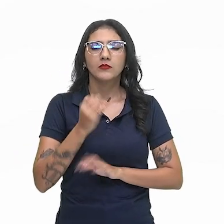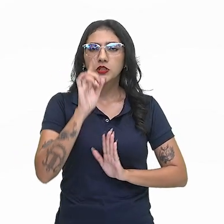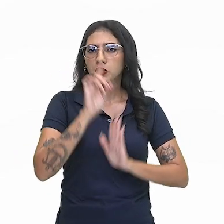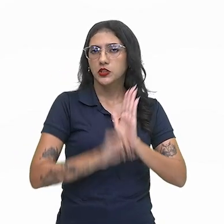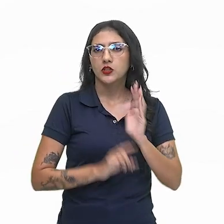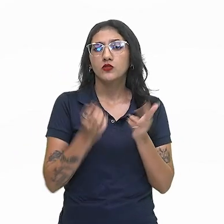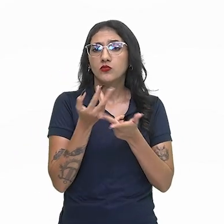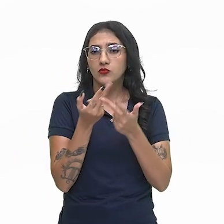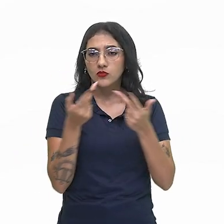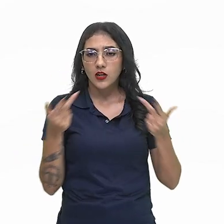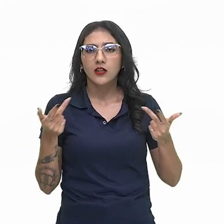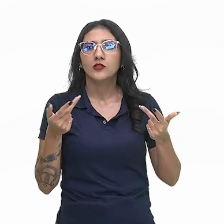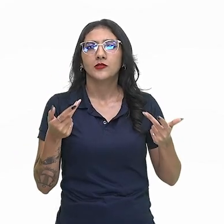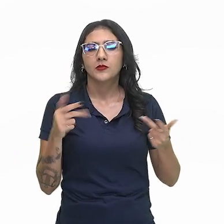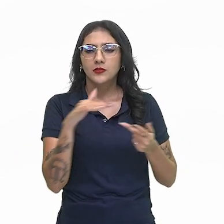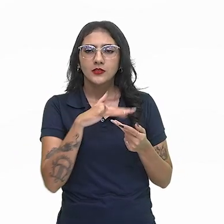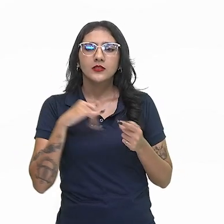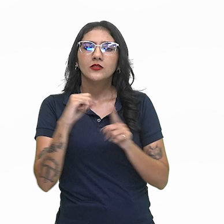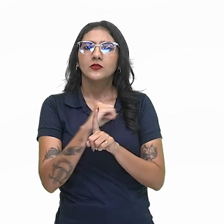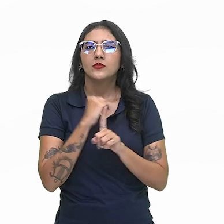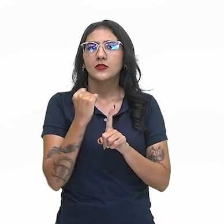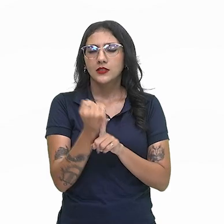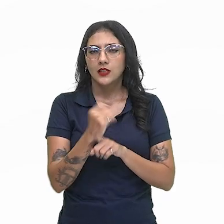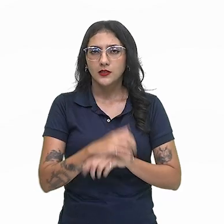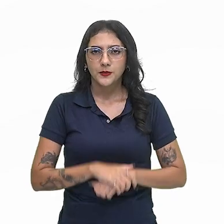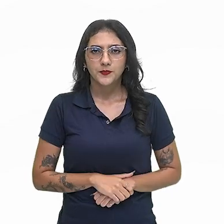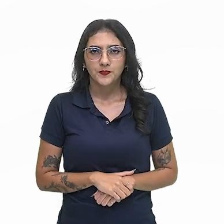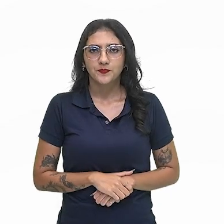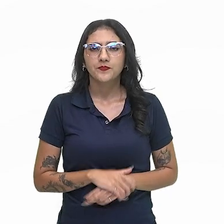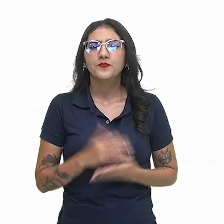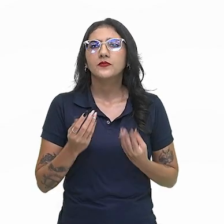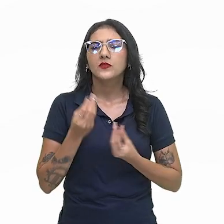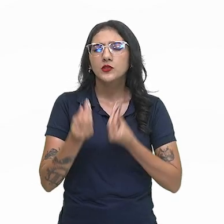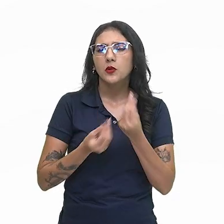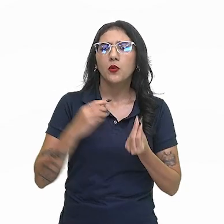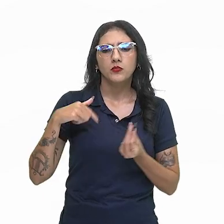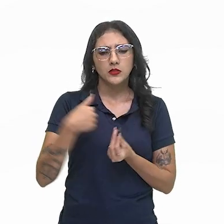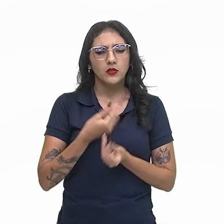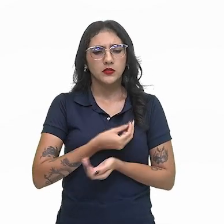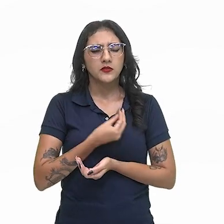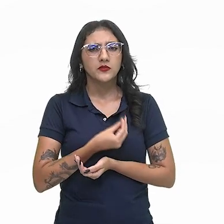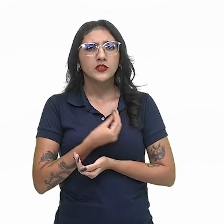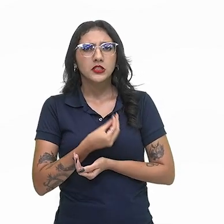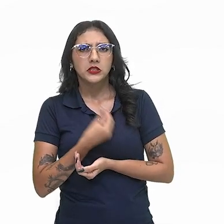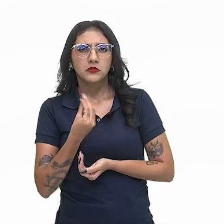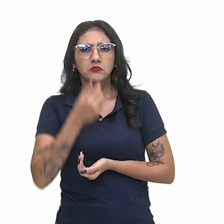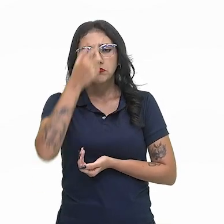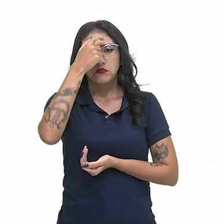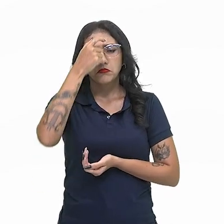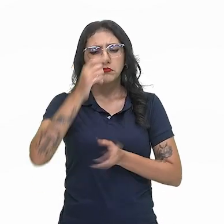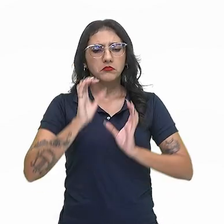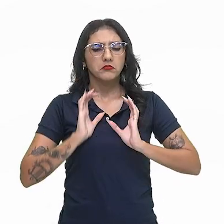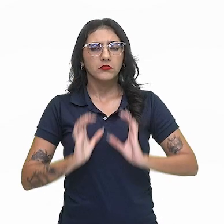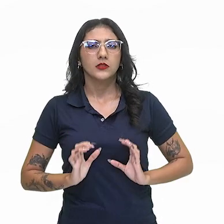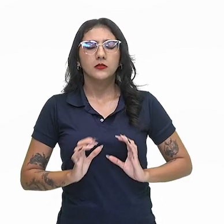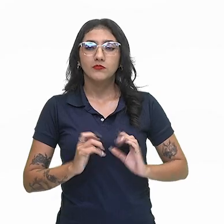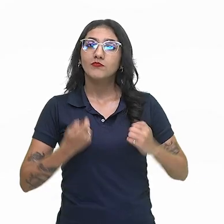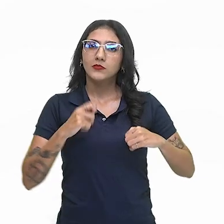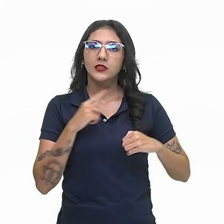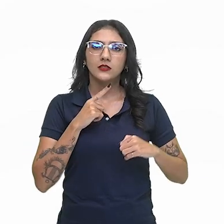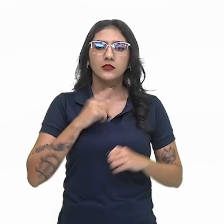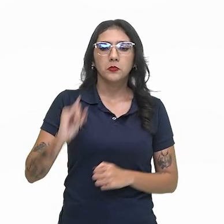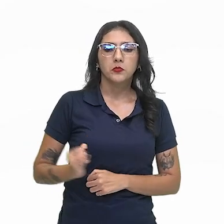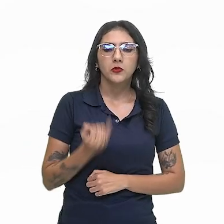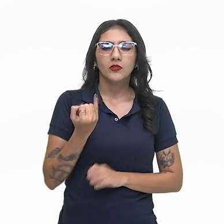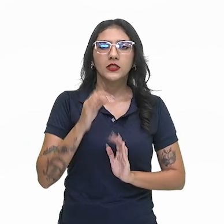vejam, para que você viva como cidadão, você tem que ter acesso aos direitos que estão